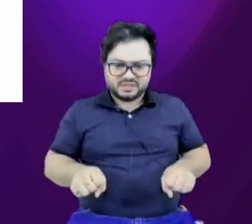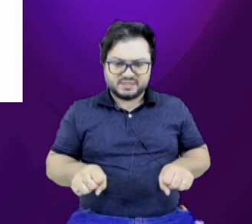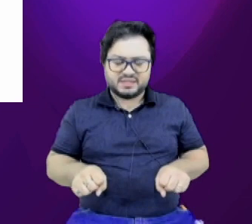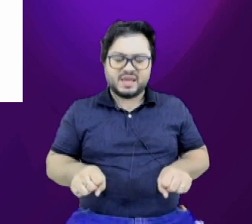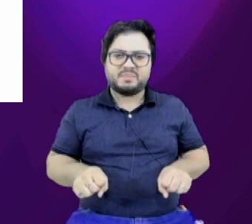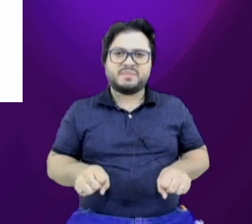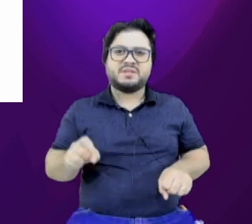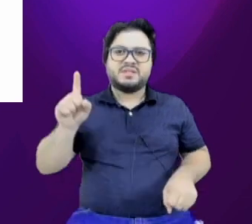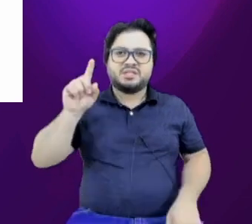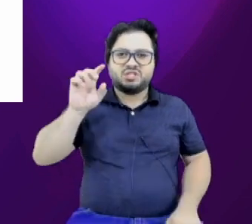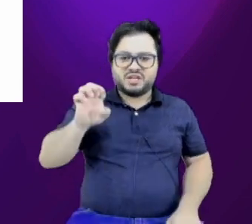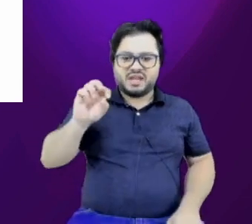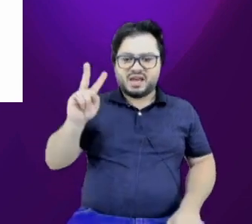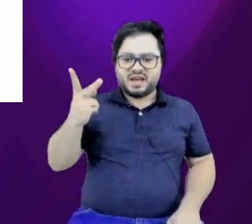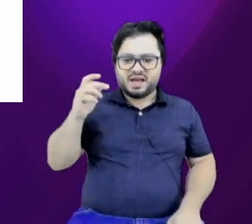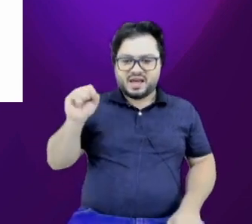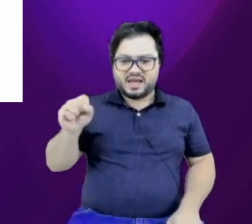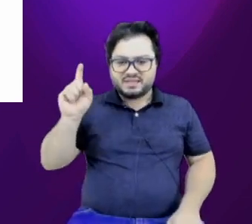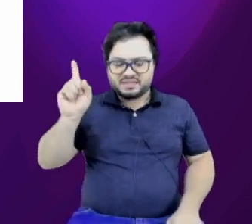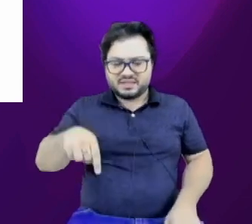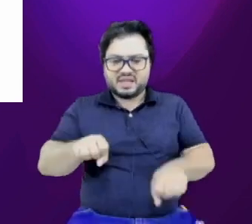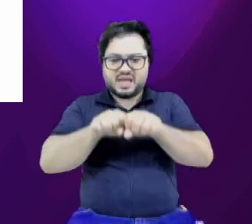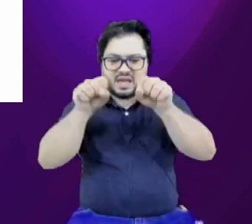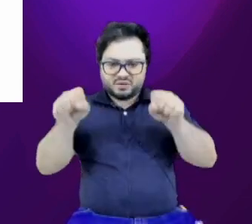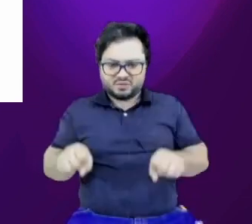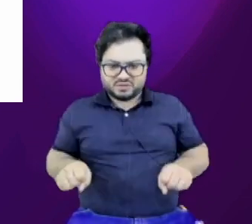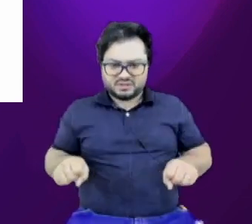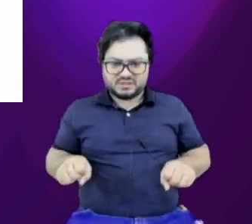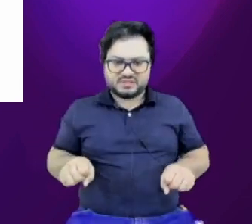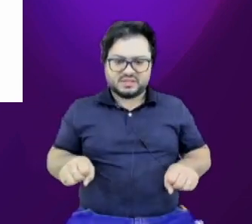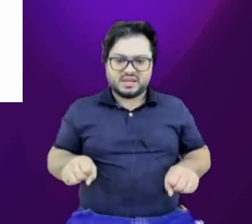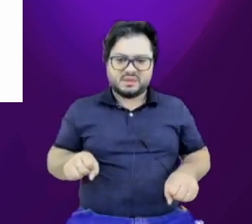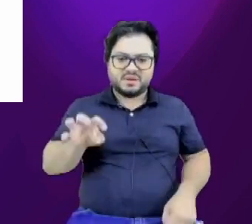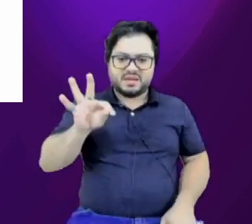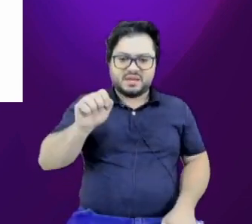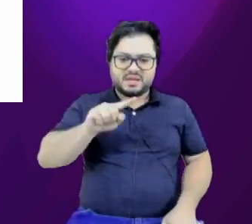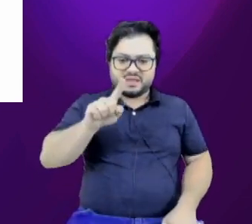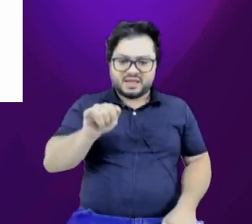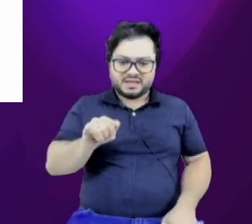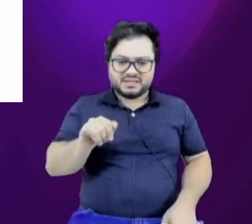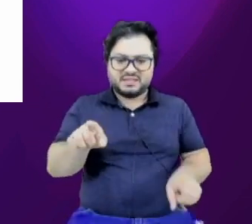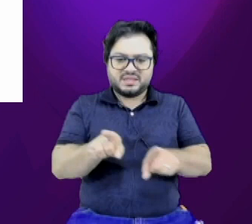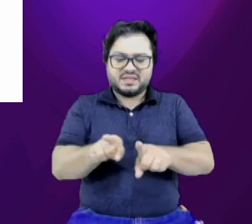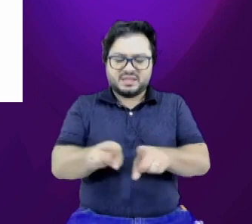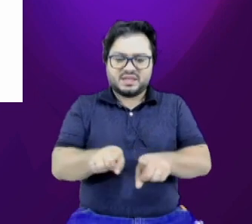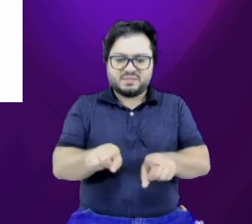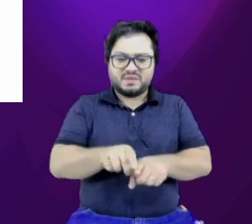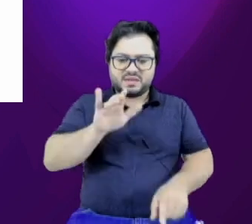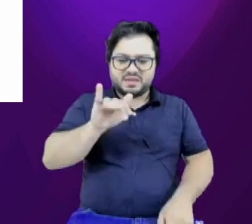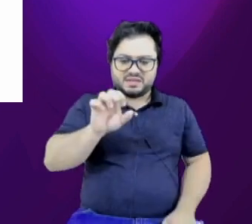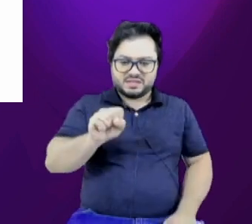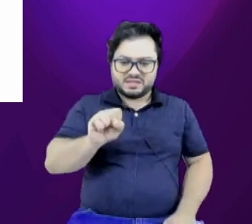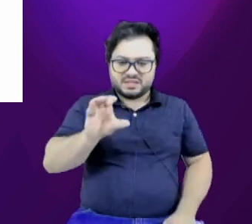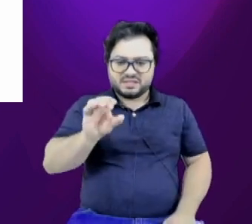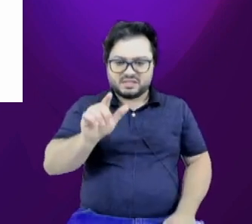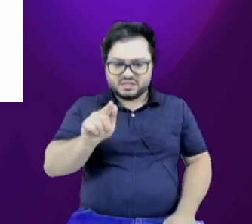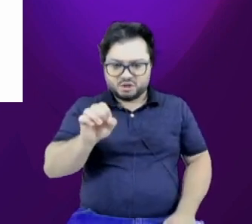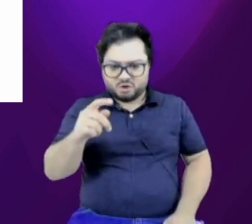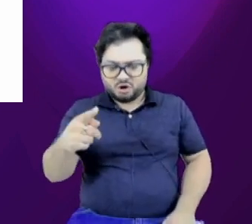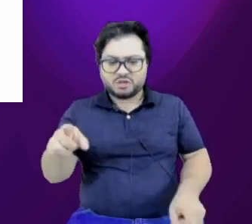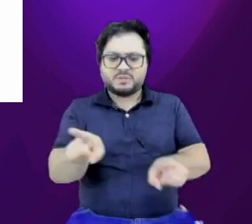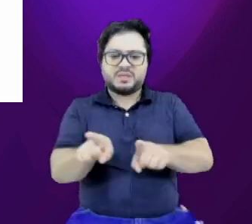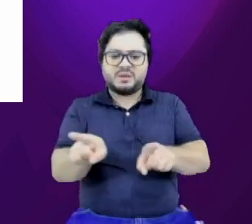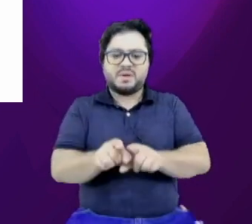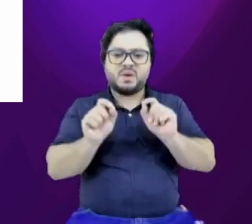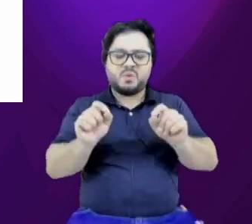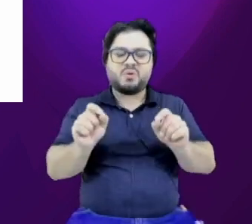de HS, que são o TASI e o SysROSP. Então, isso também faz com que